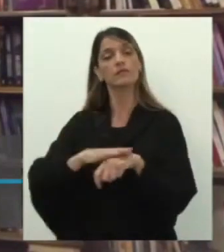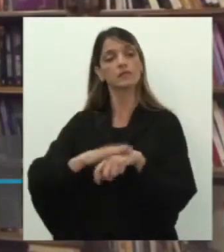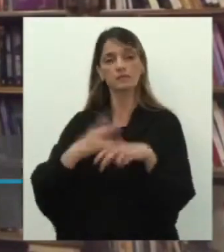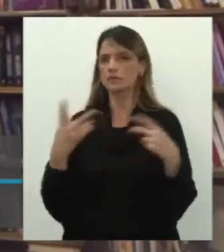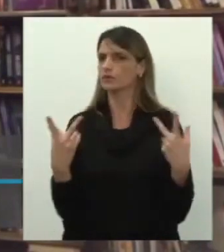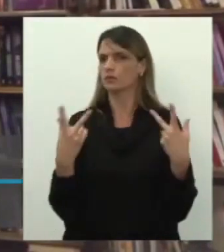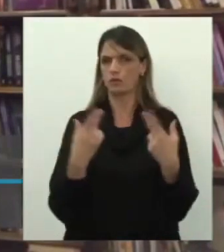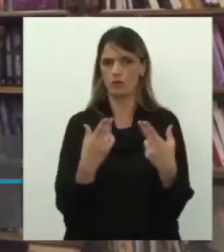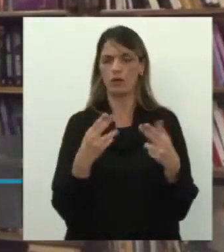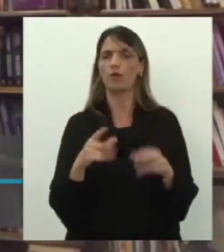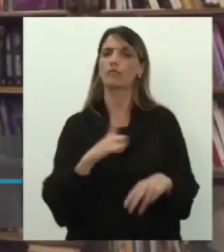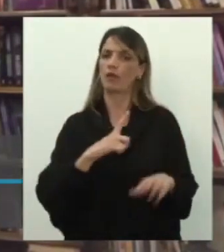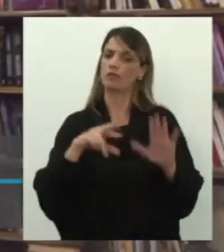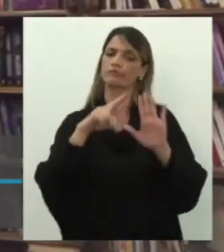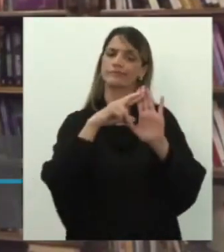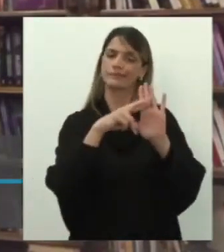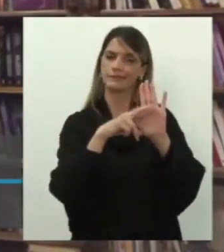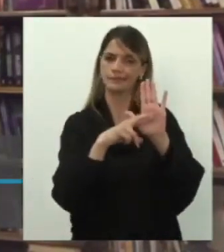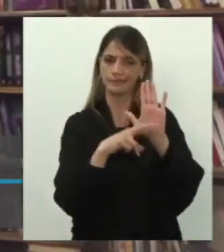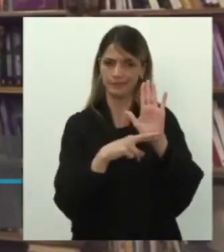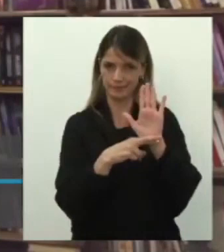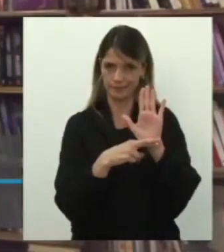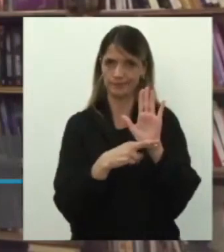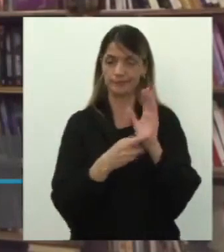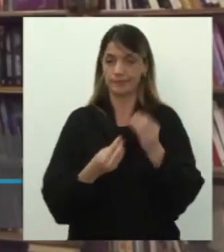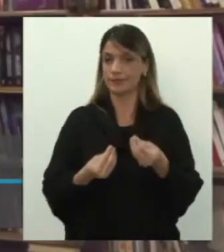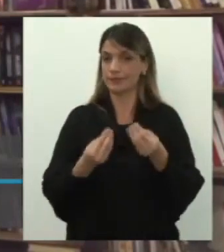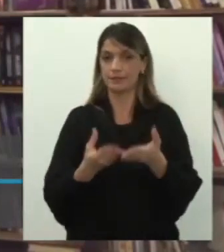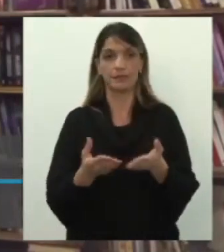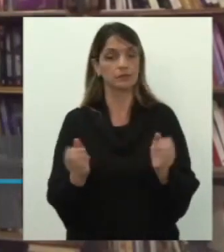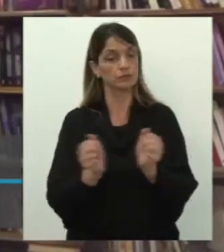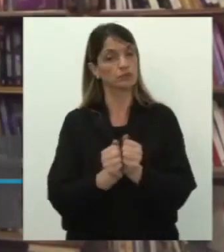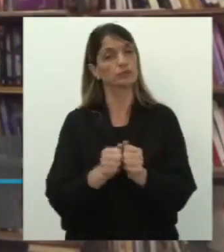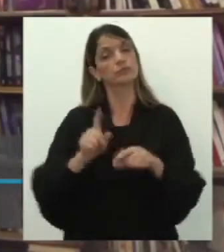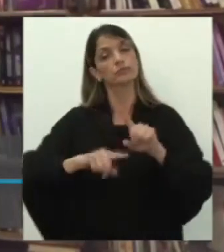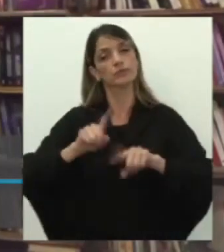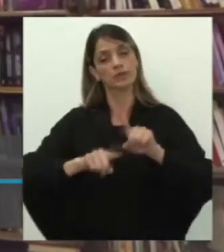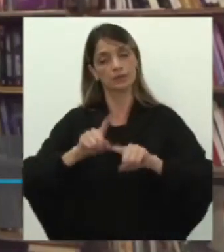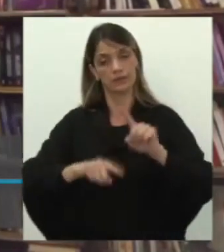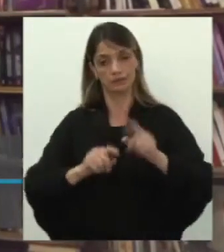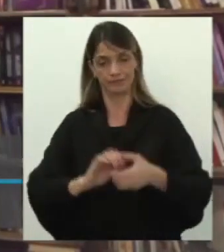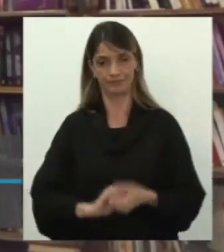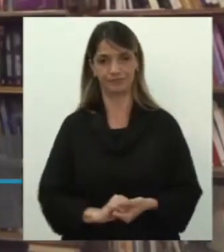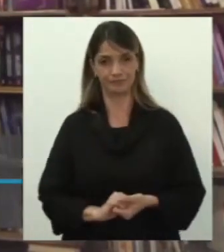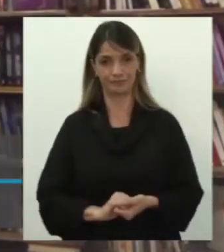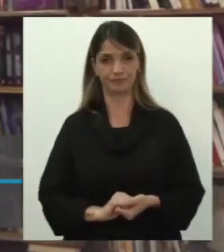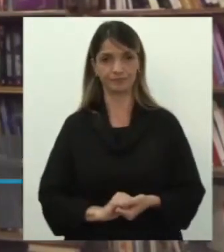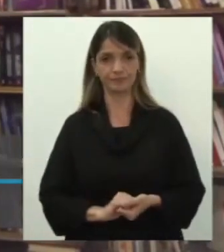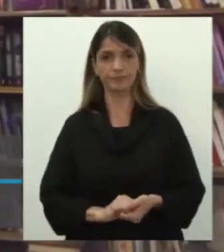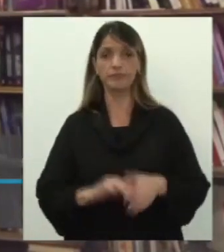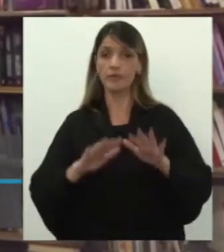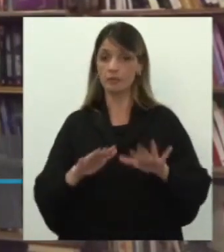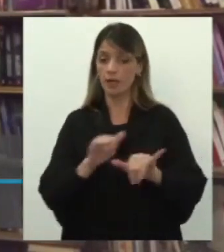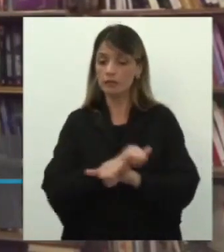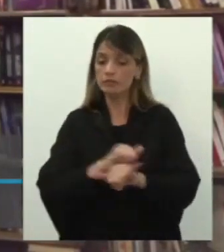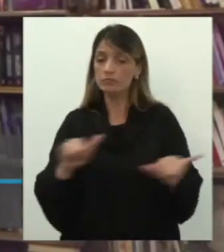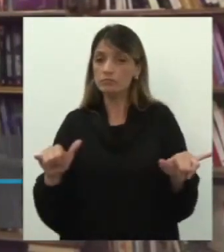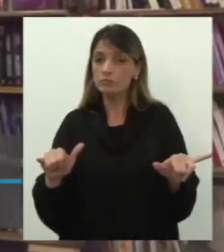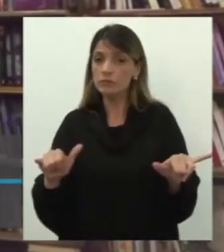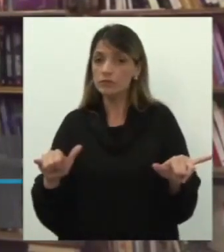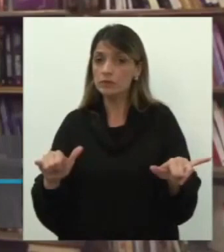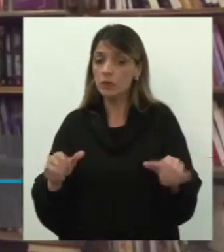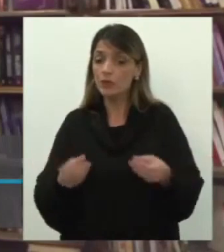também desenvolvemos um roteiro para que ele fosse entregue junto com esse material. Para que essa divulgação da entrega do material